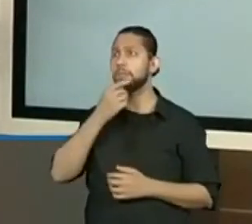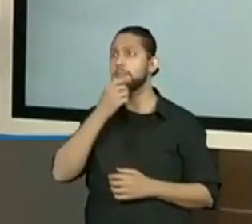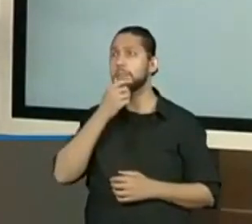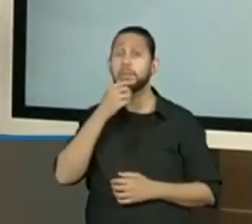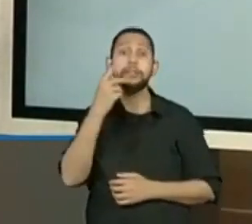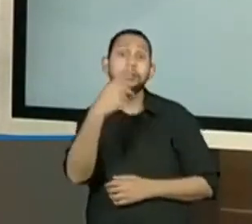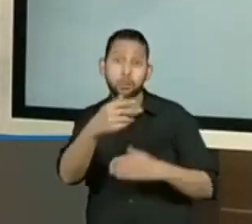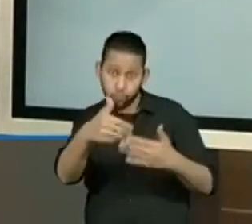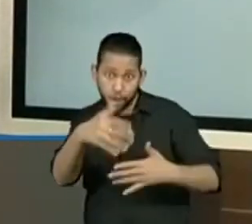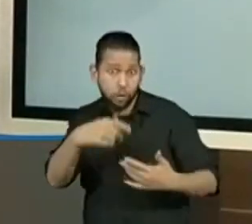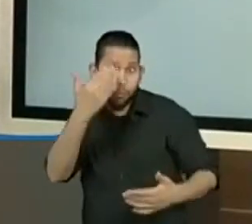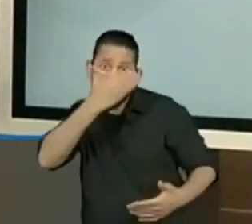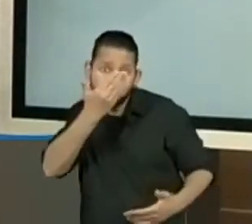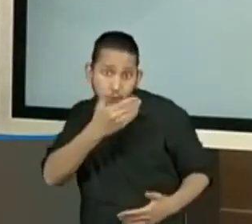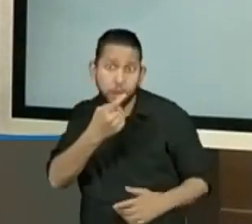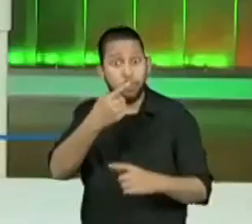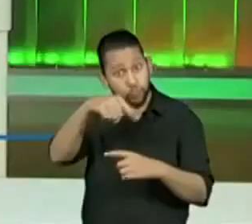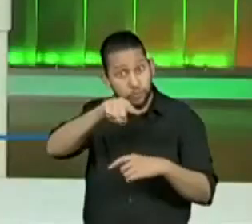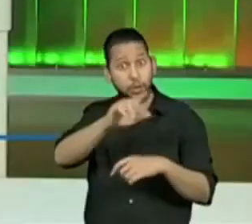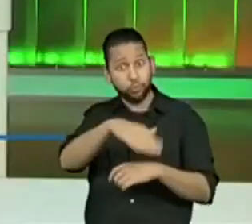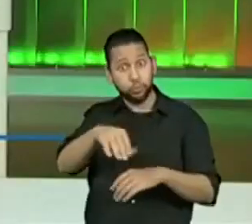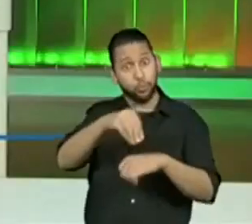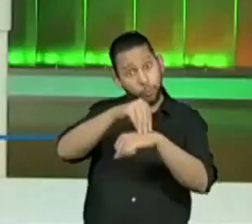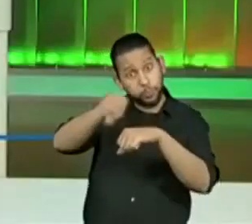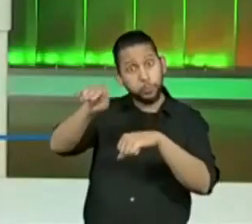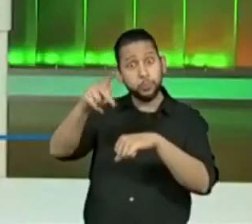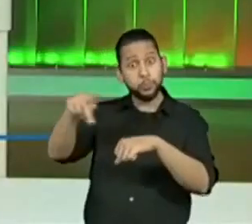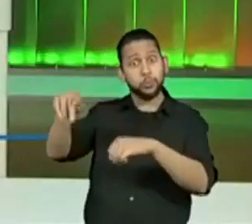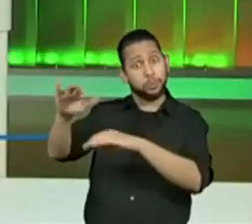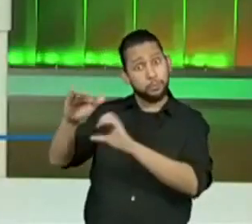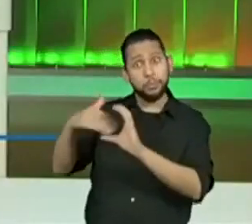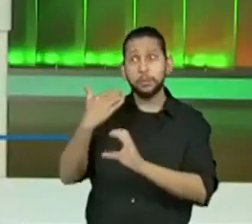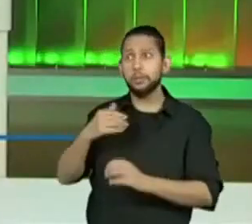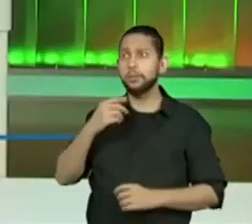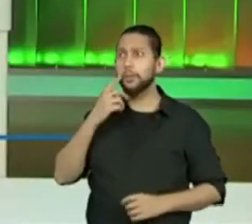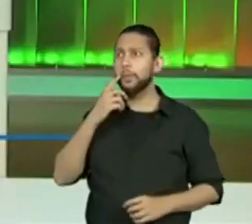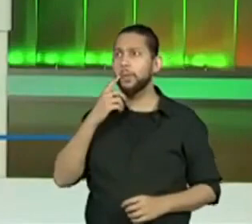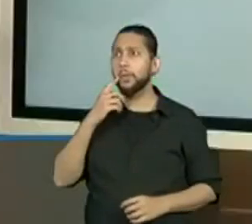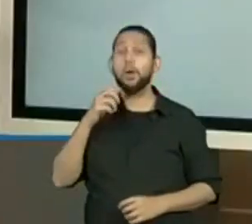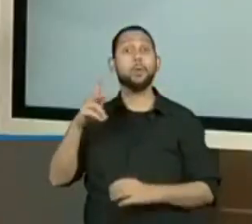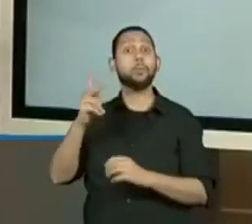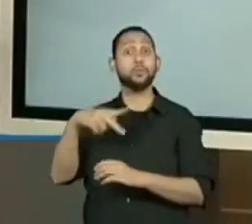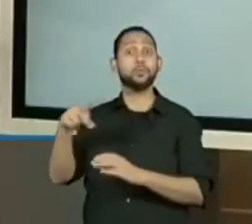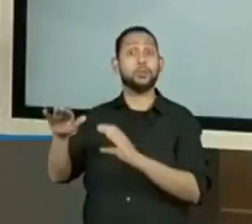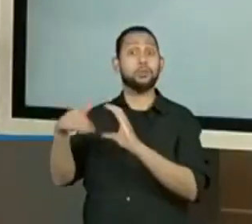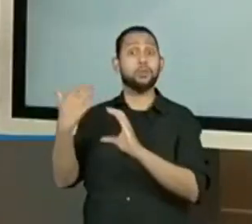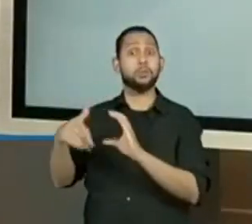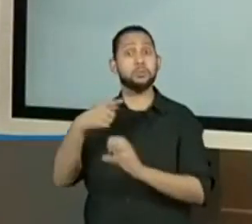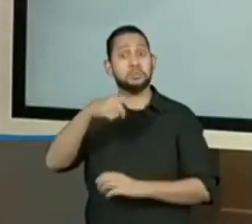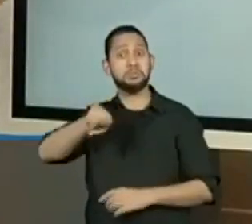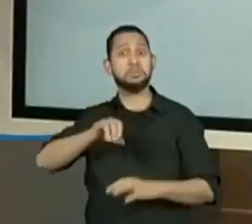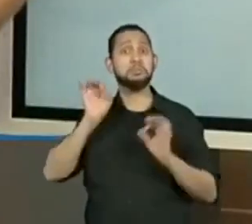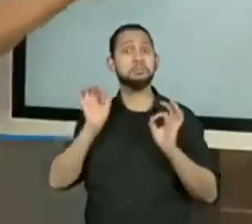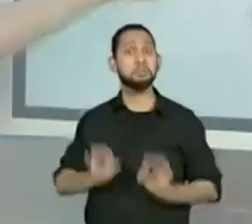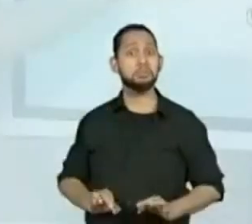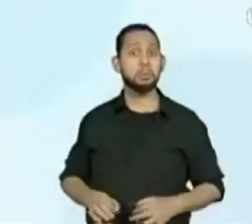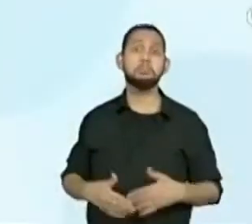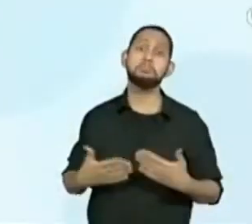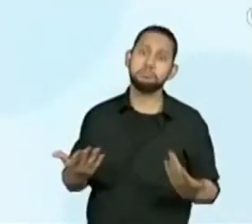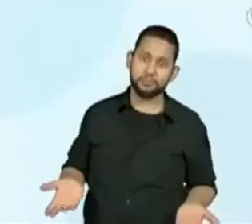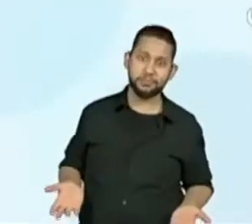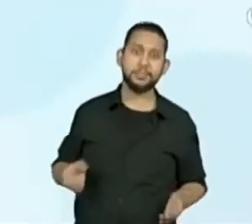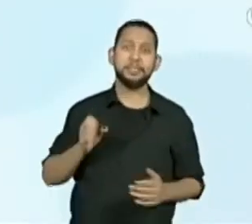ver o chat aqui mas a gente sente Olha lá as professoras estão me trazendo que vocês acertaram